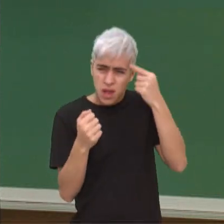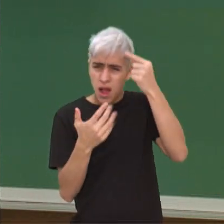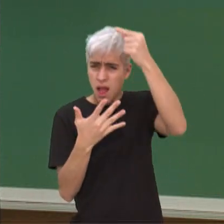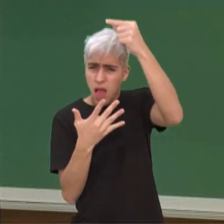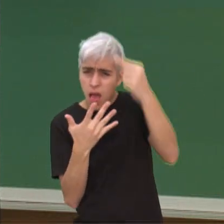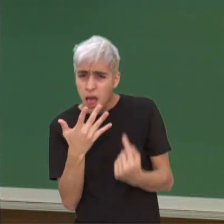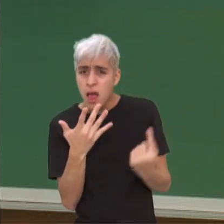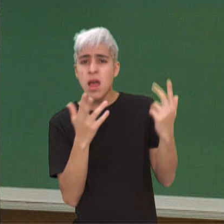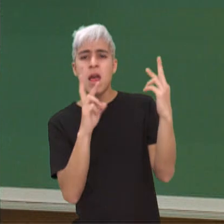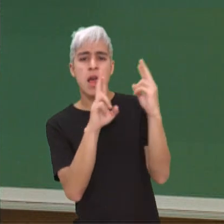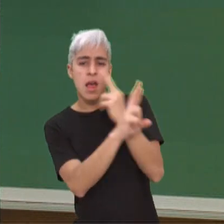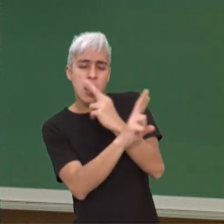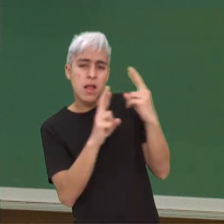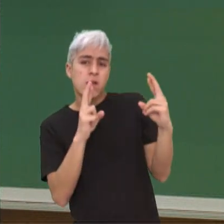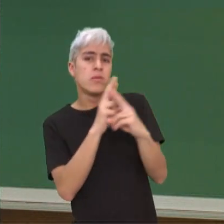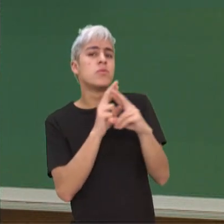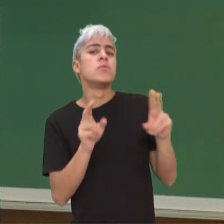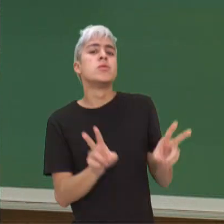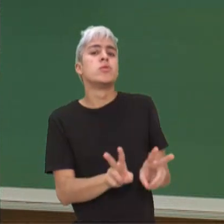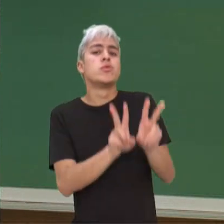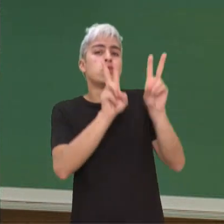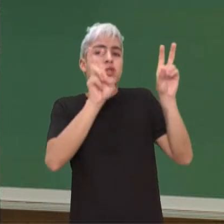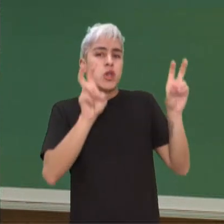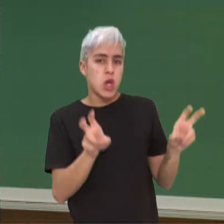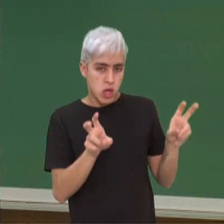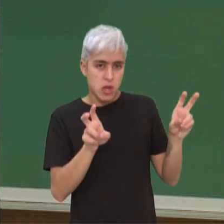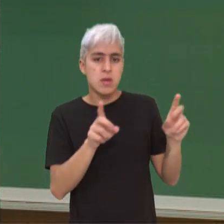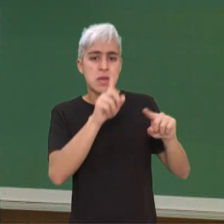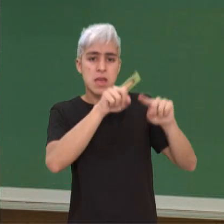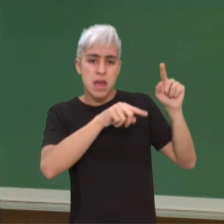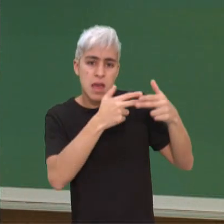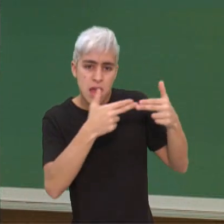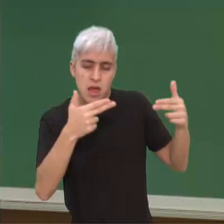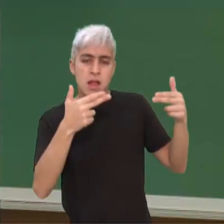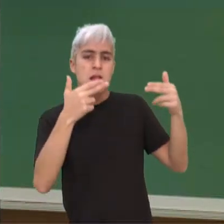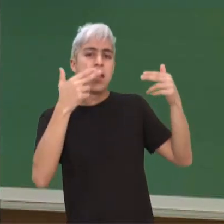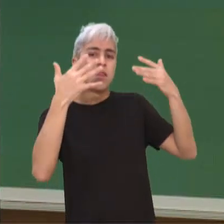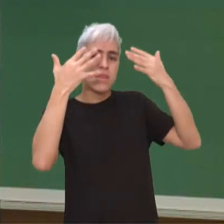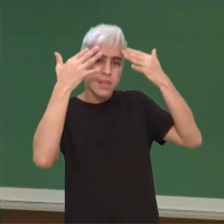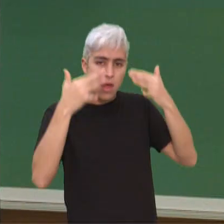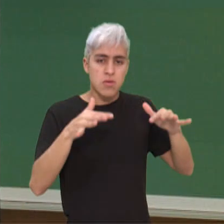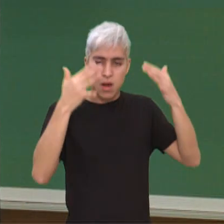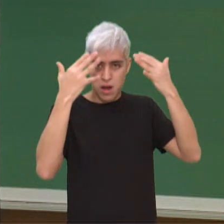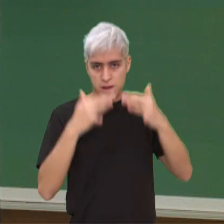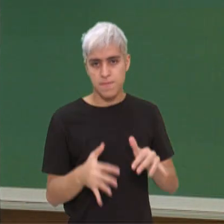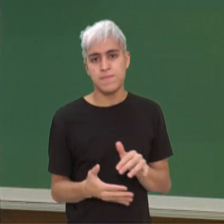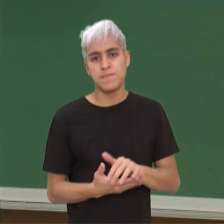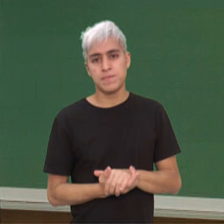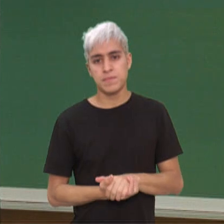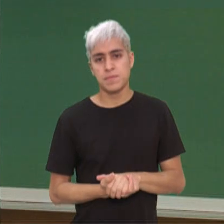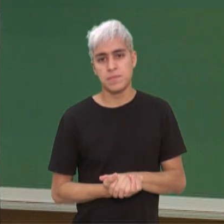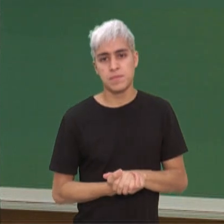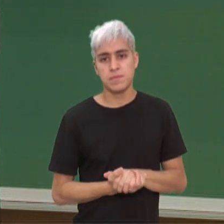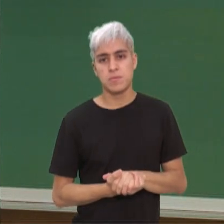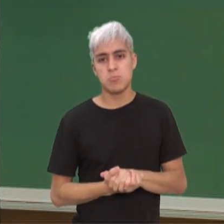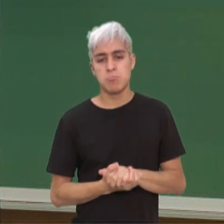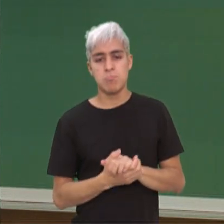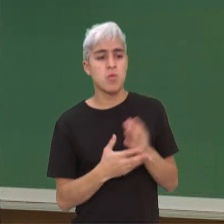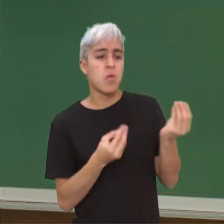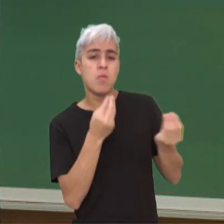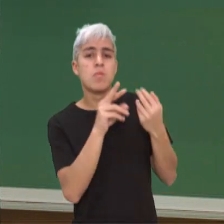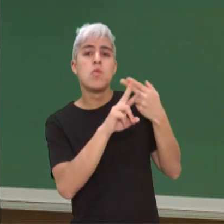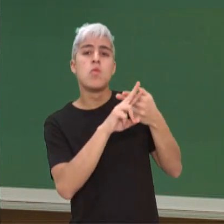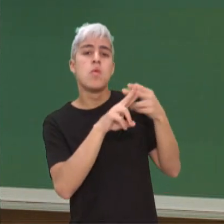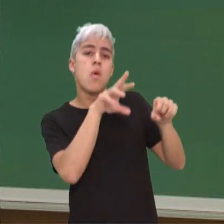linkado aqui à questão dos recursos naturais, o seu uso em